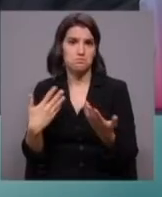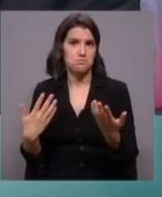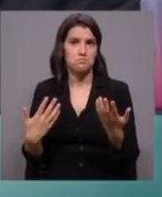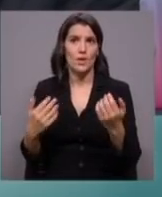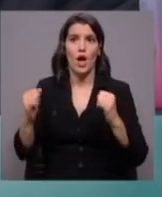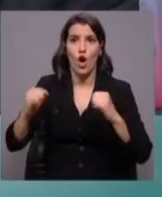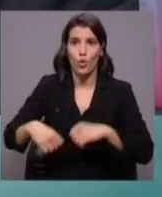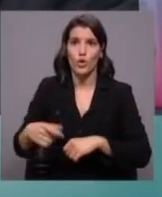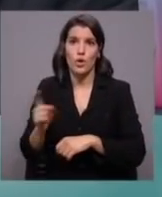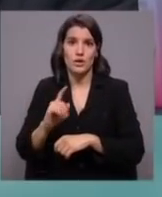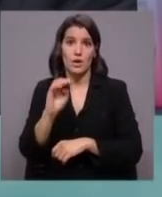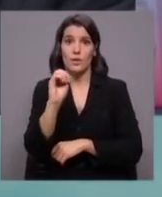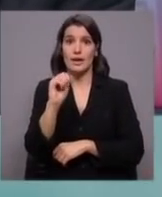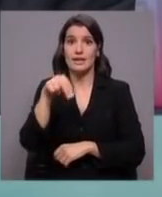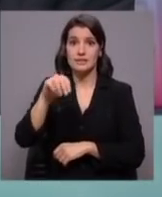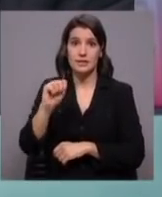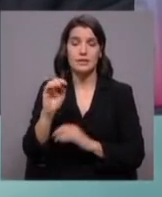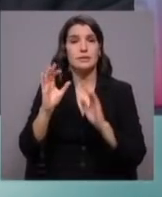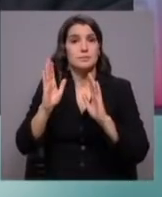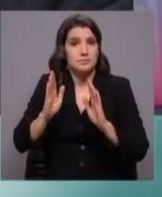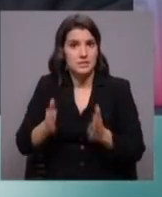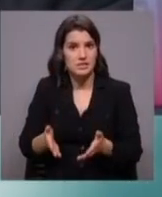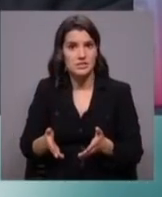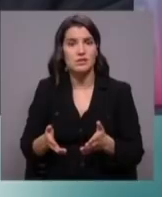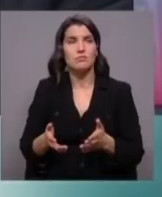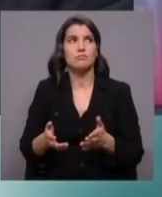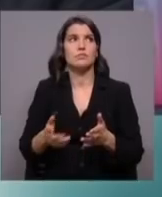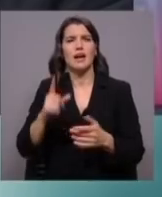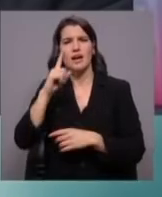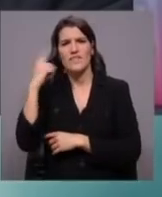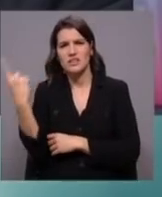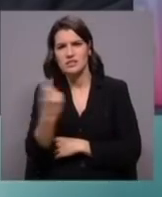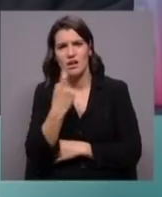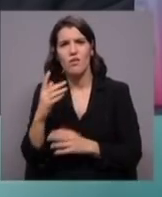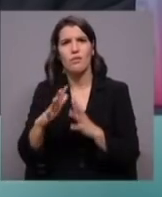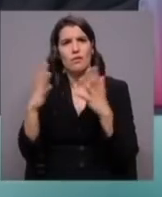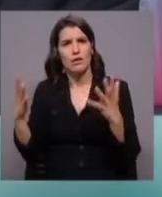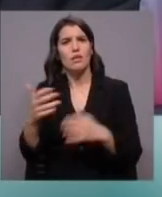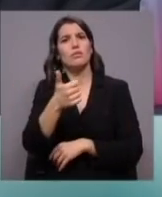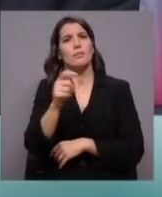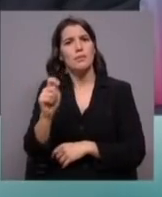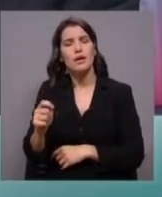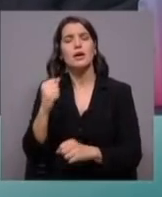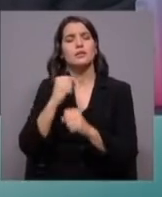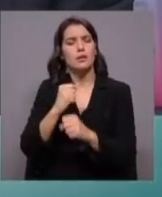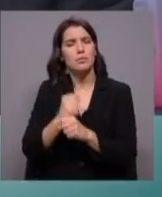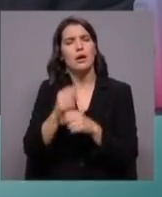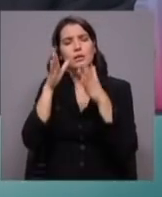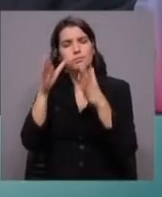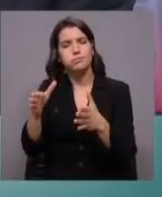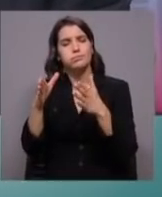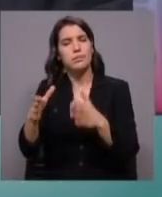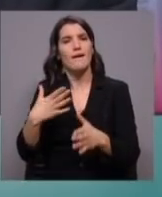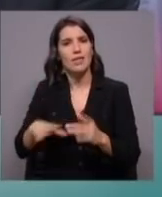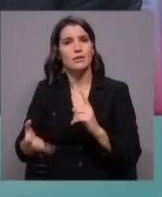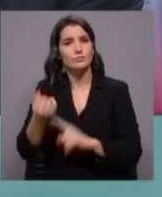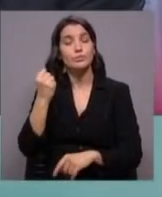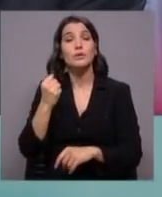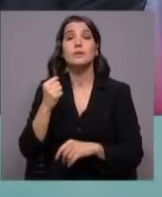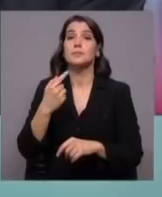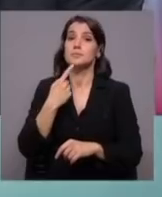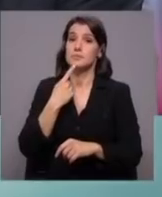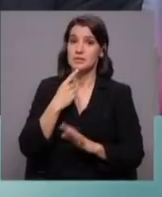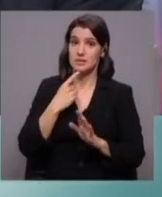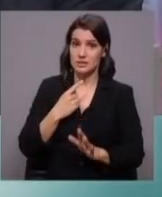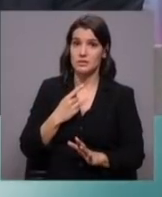de acordo que o SNS precisa de uma grande revisão, o Bloco de Esquerda tem trabalhado muito para isso e quer concretizá-la, entendamos, vai ser preciso